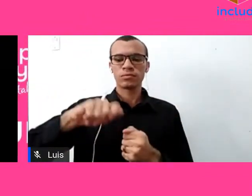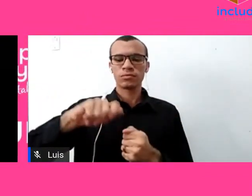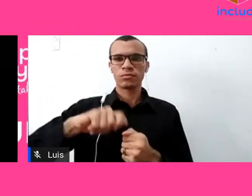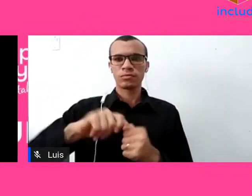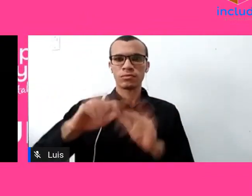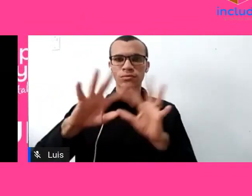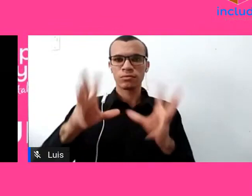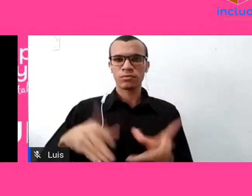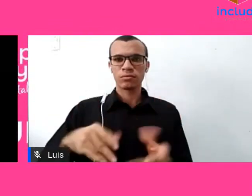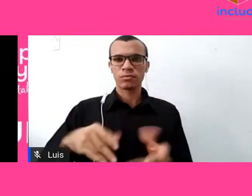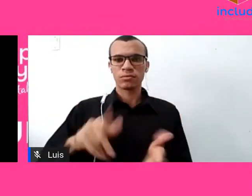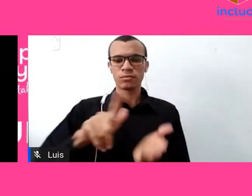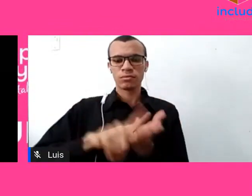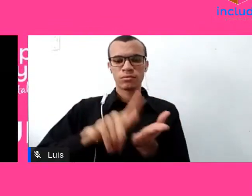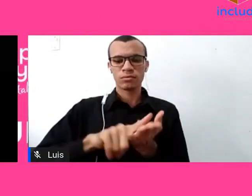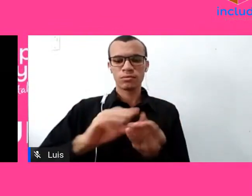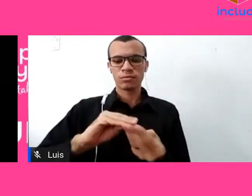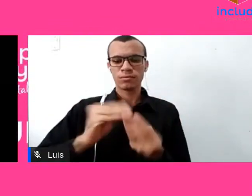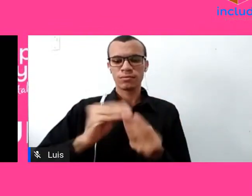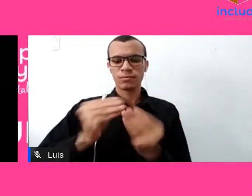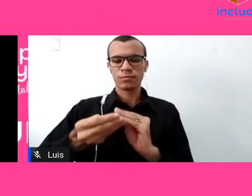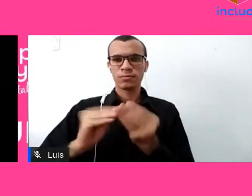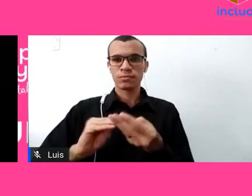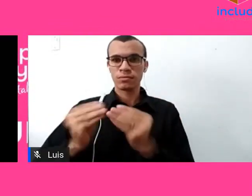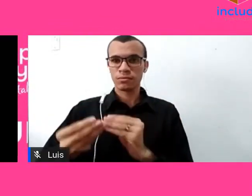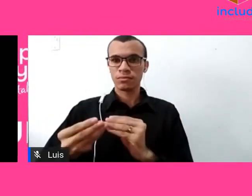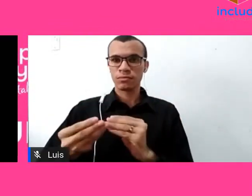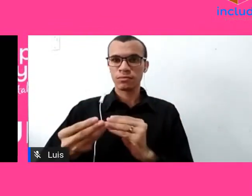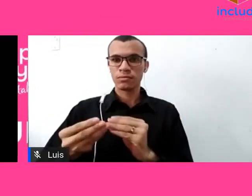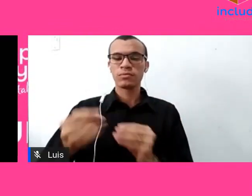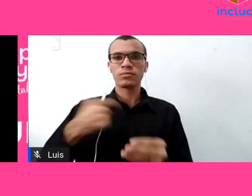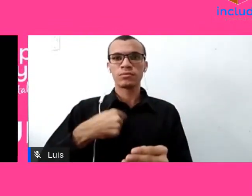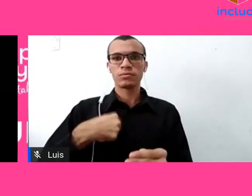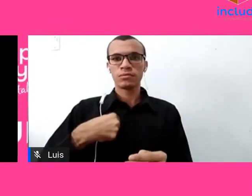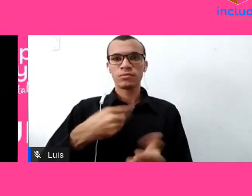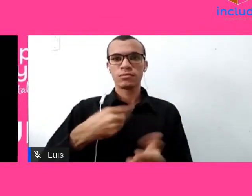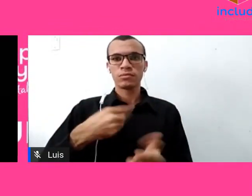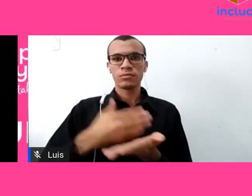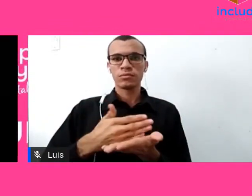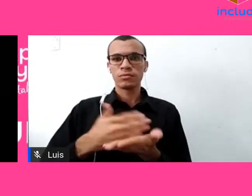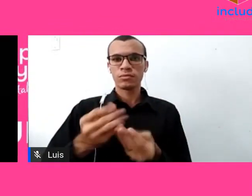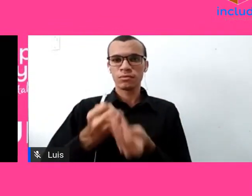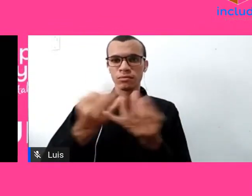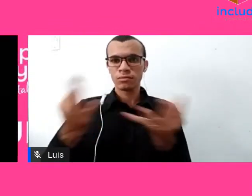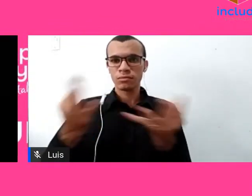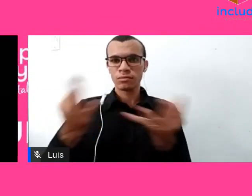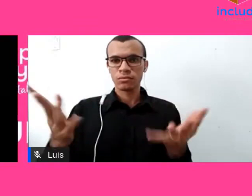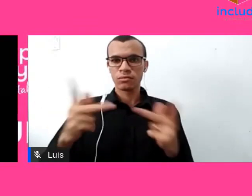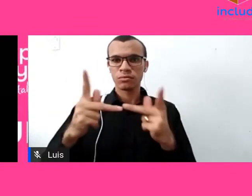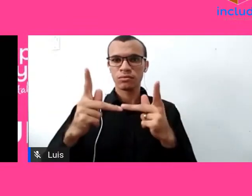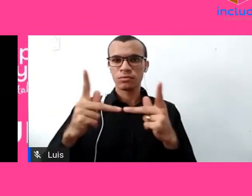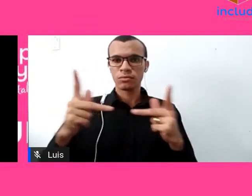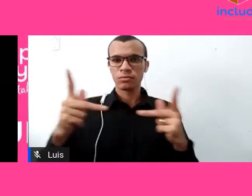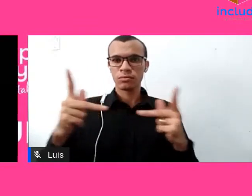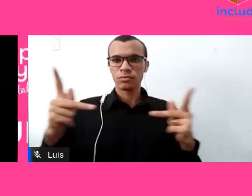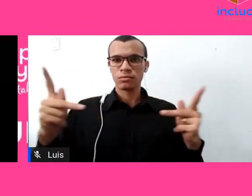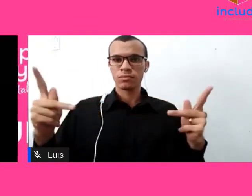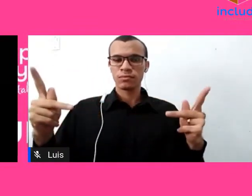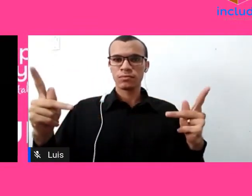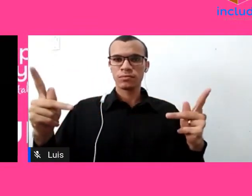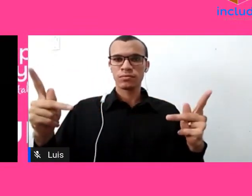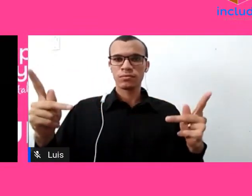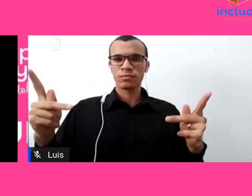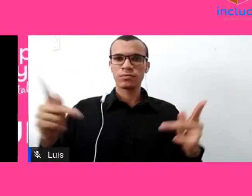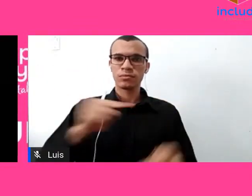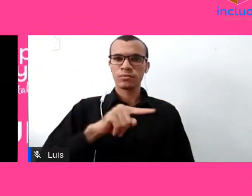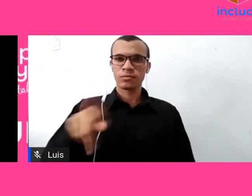dobradura de papel. Eu vou compartilhar com vocês um link agora, para que vocês possam